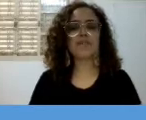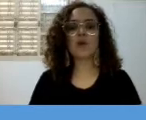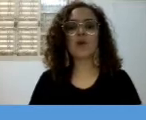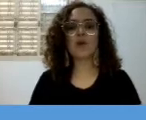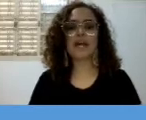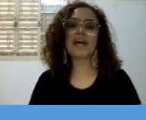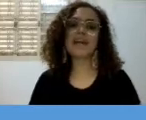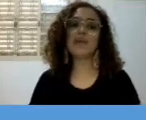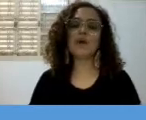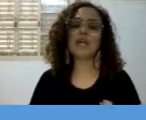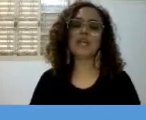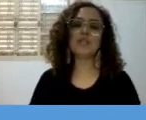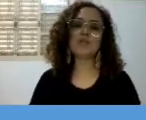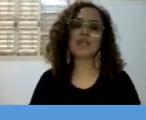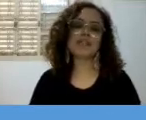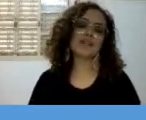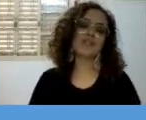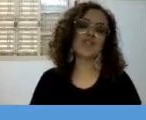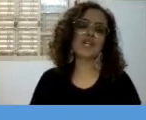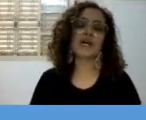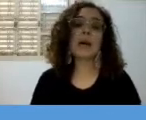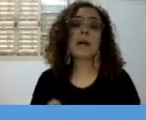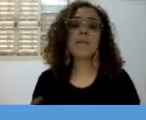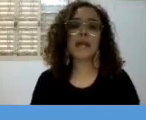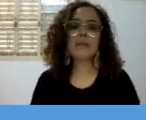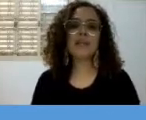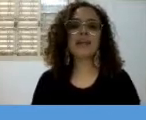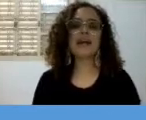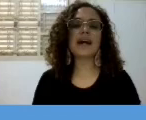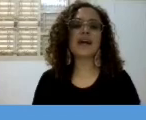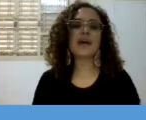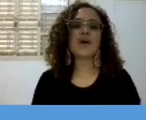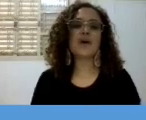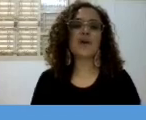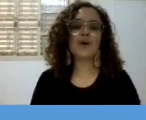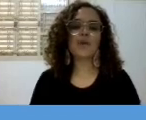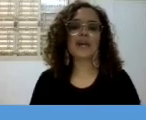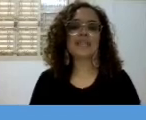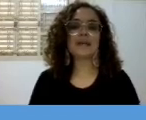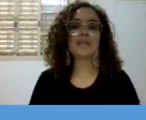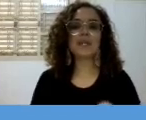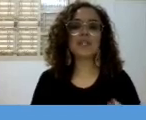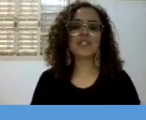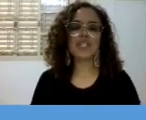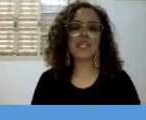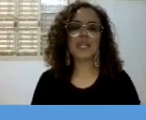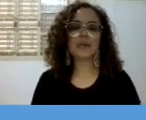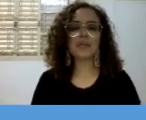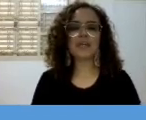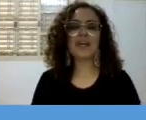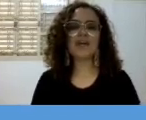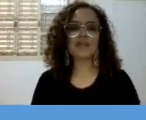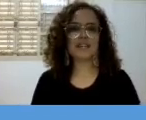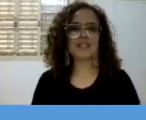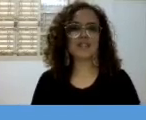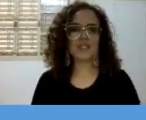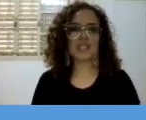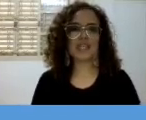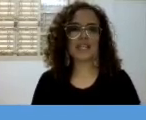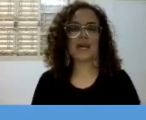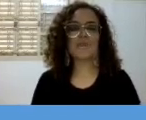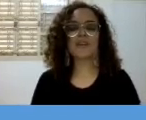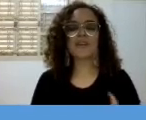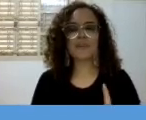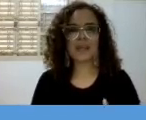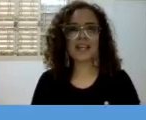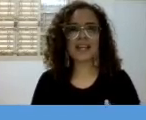né? Para você colocar aí no ritmo dessa cantiga, para brincar com essa melodia, para brincar com essa